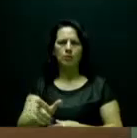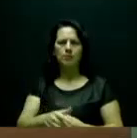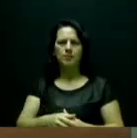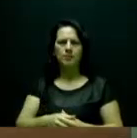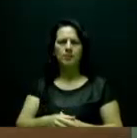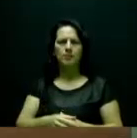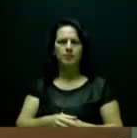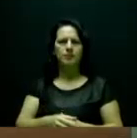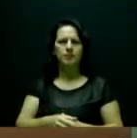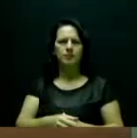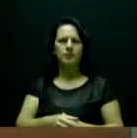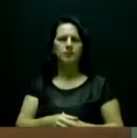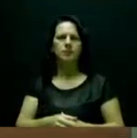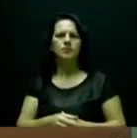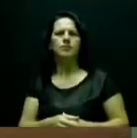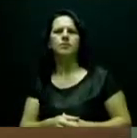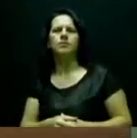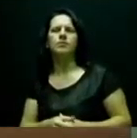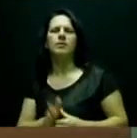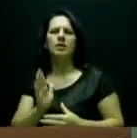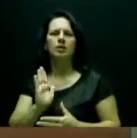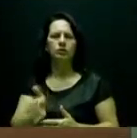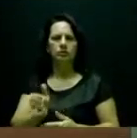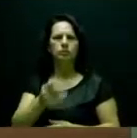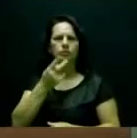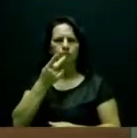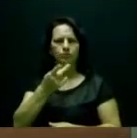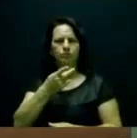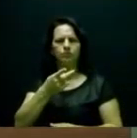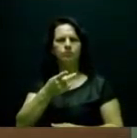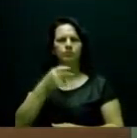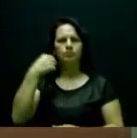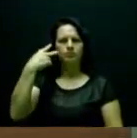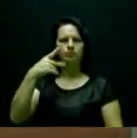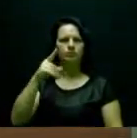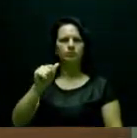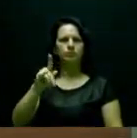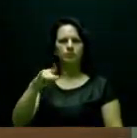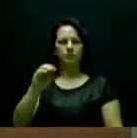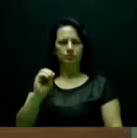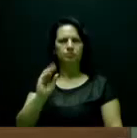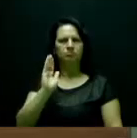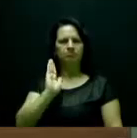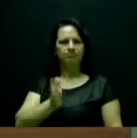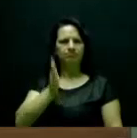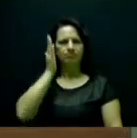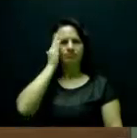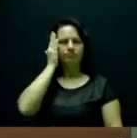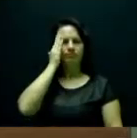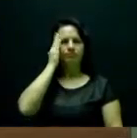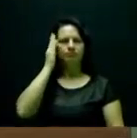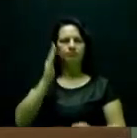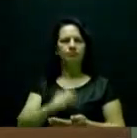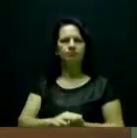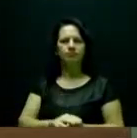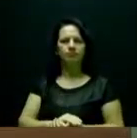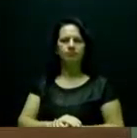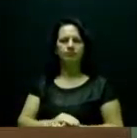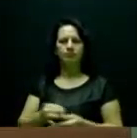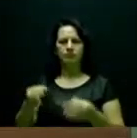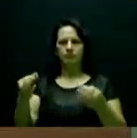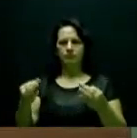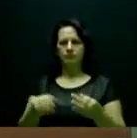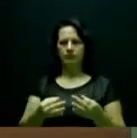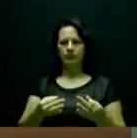Ademário, Vossa Excelência já tomou as medidas cabíveis, eu sei disso, e com